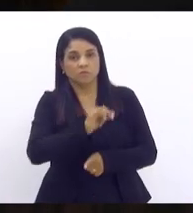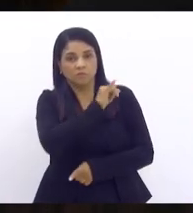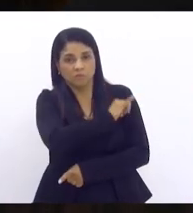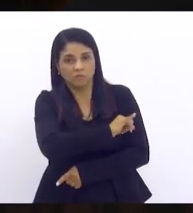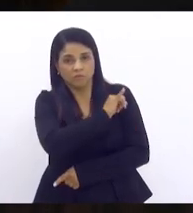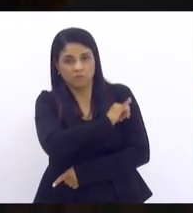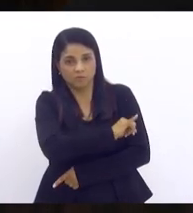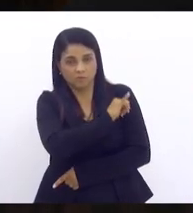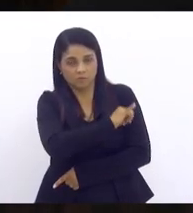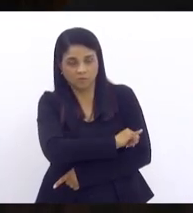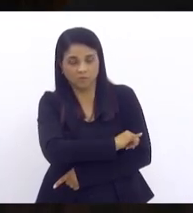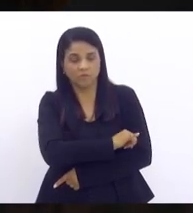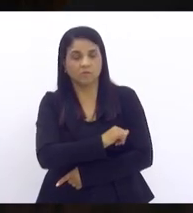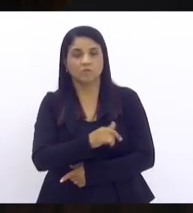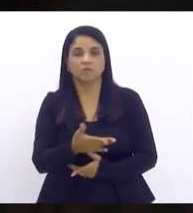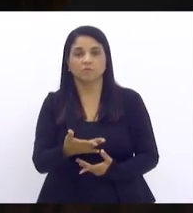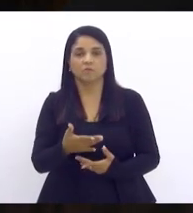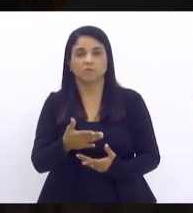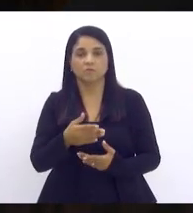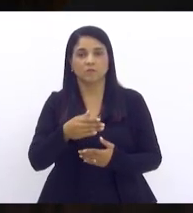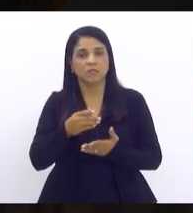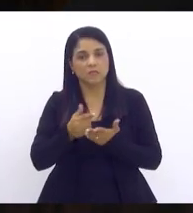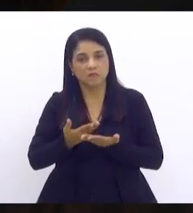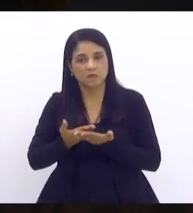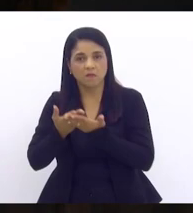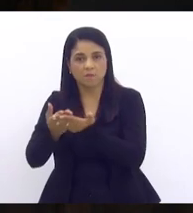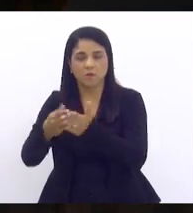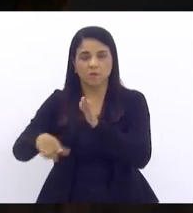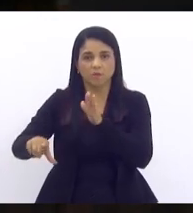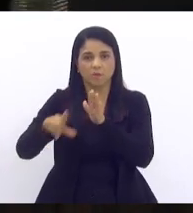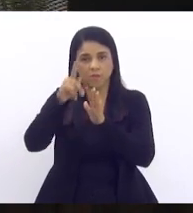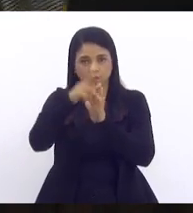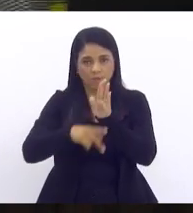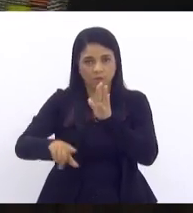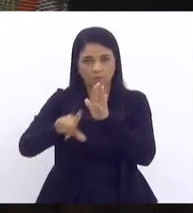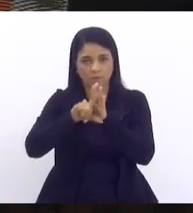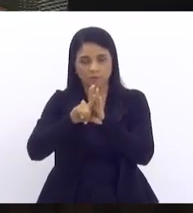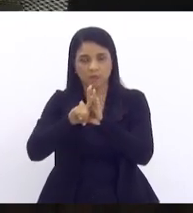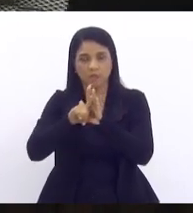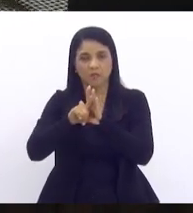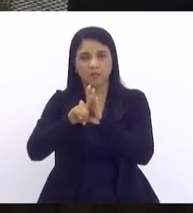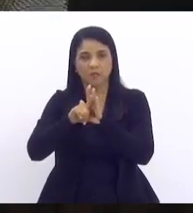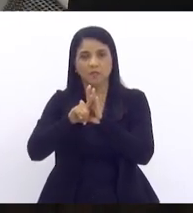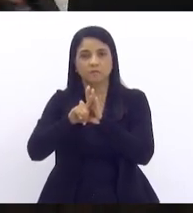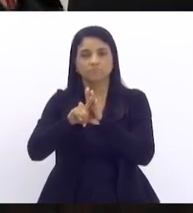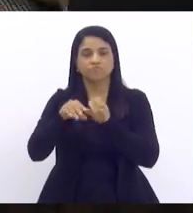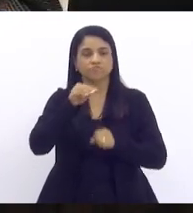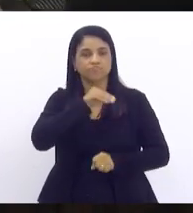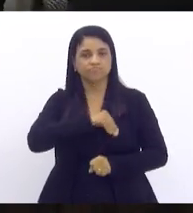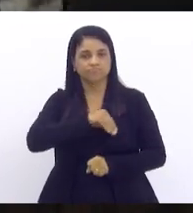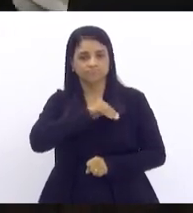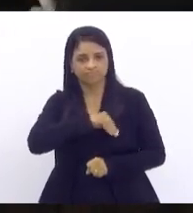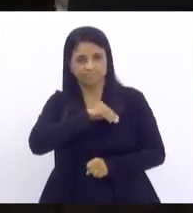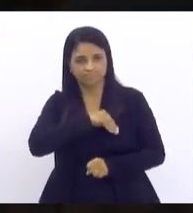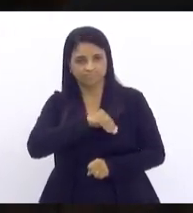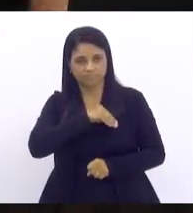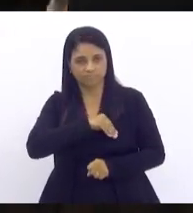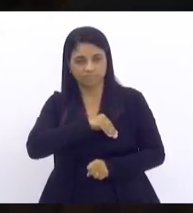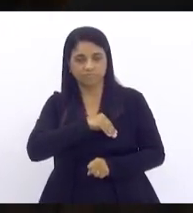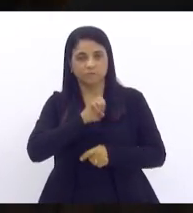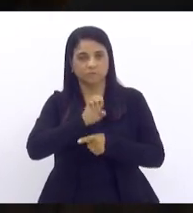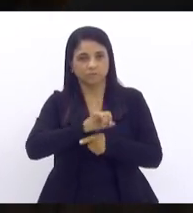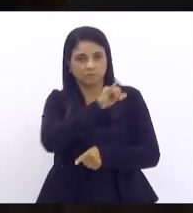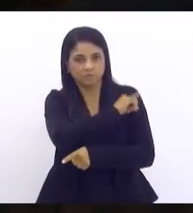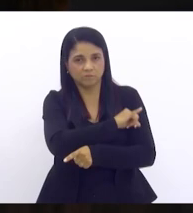Cláudio Bonfim de Castro e Silva, que encaminhe projeto de lei relativo ao estabelecimento de piso salarial do Estado do Rio de Janeiro